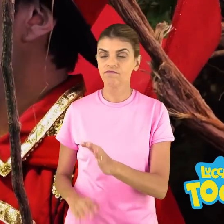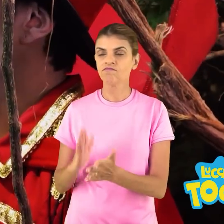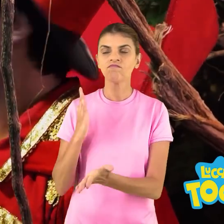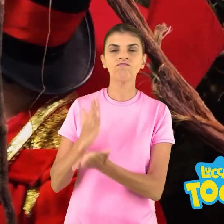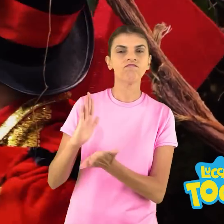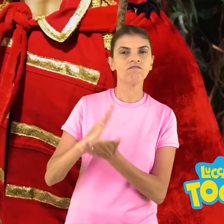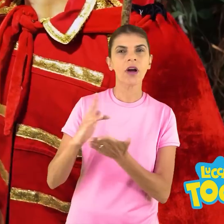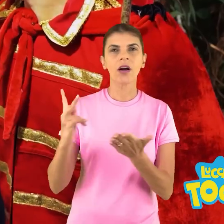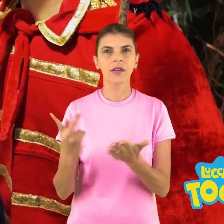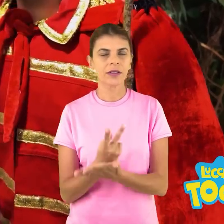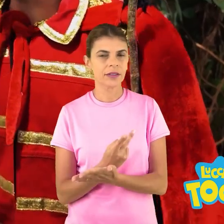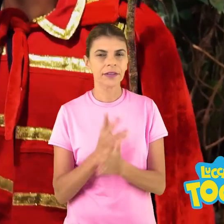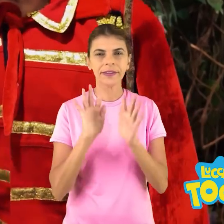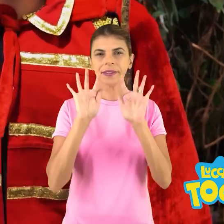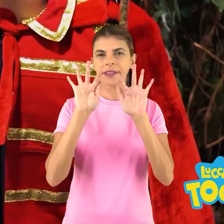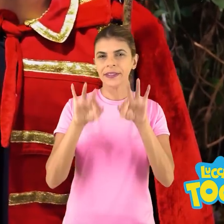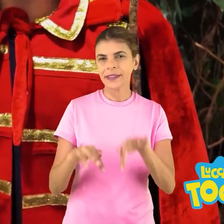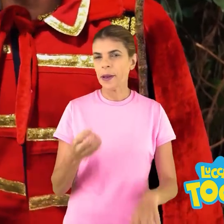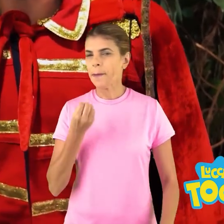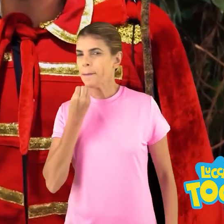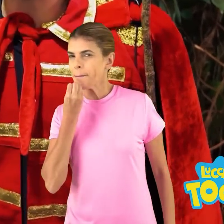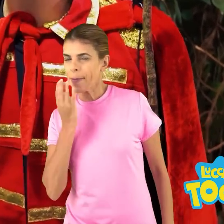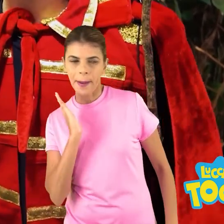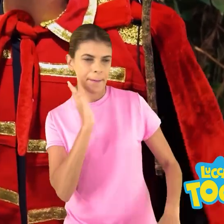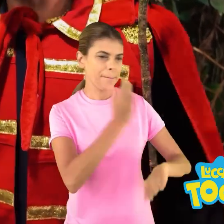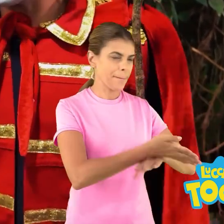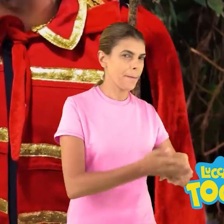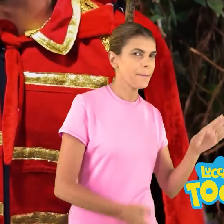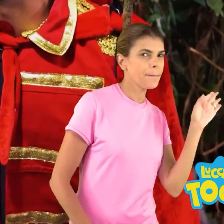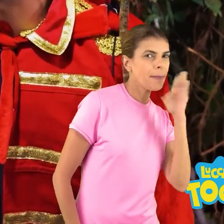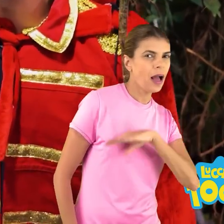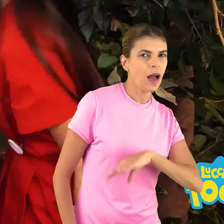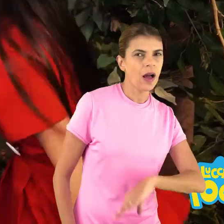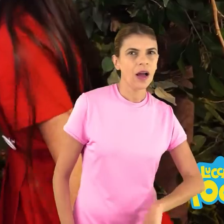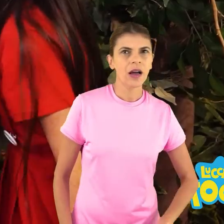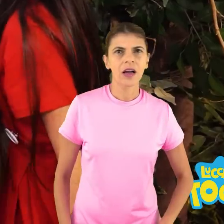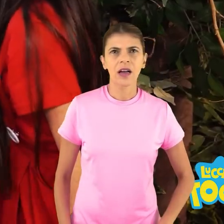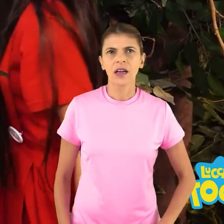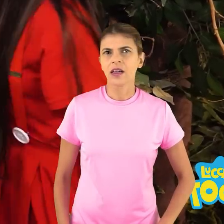o que aconteça, no final, o bem sempre vence o mal!